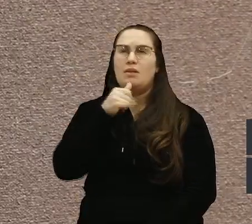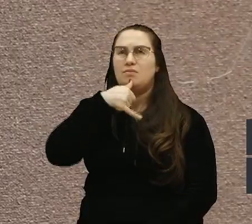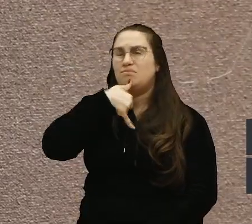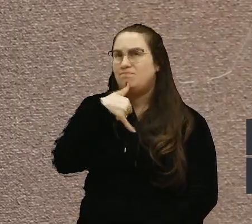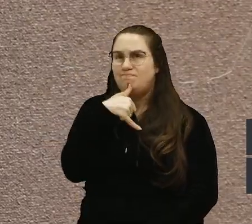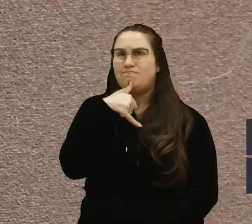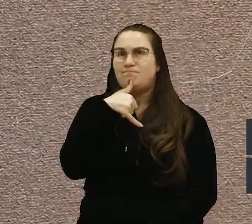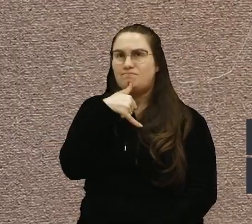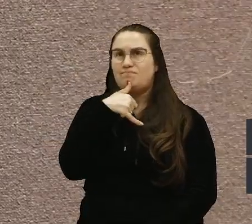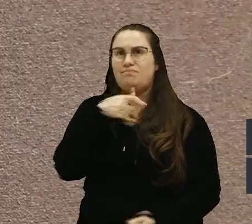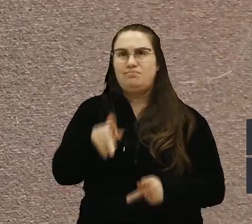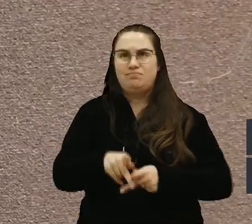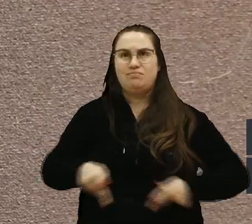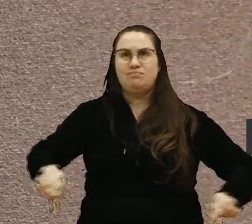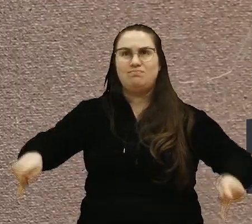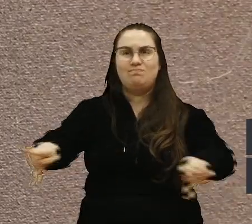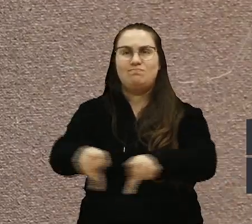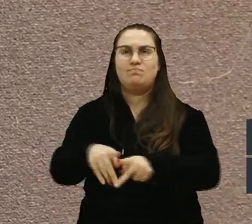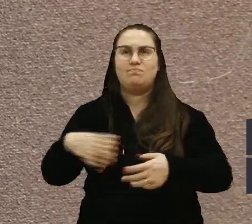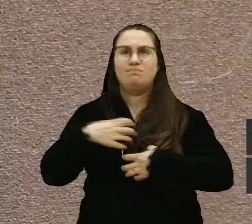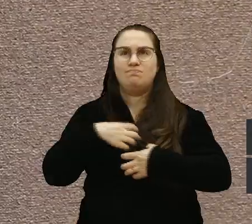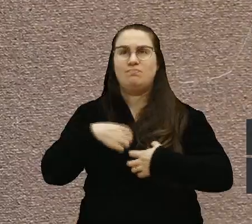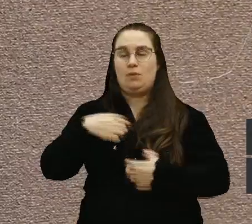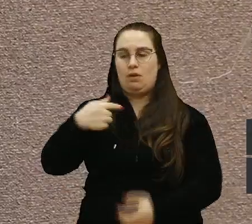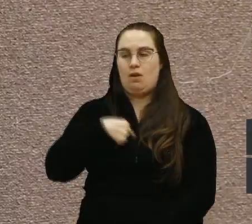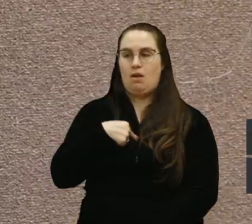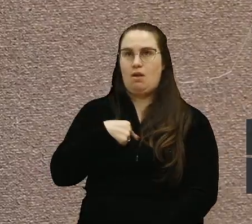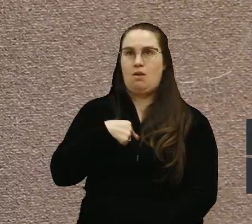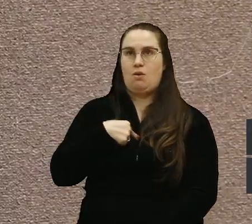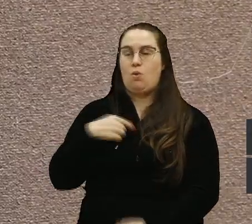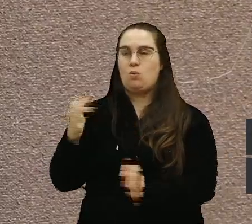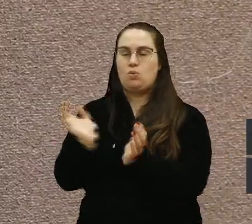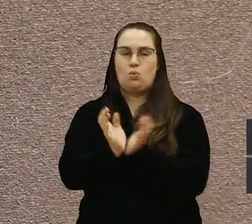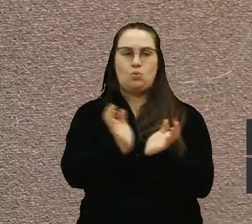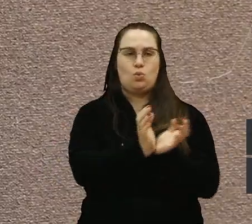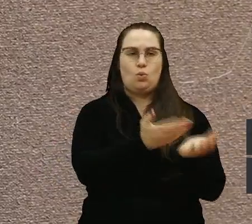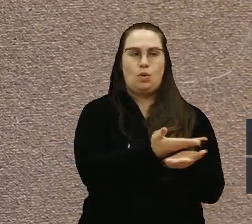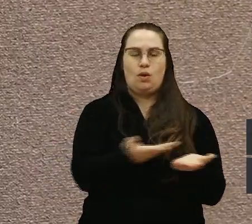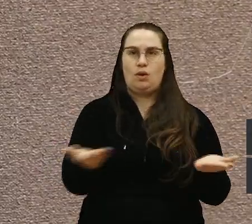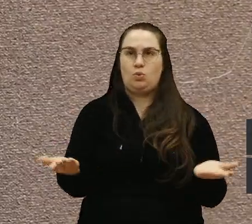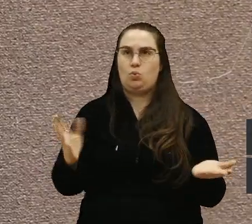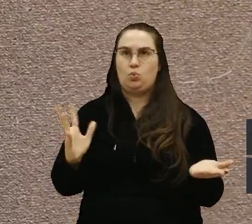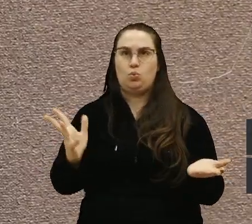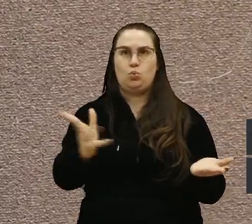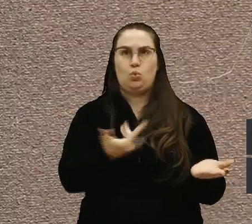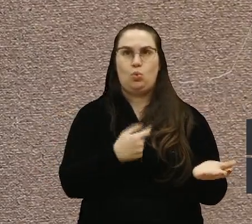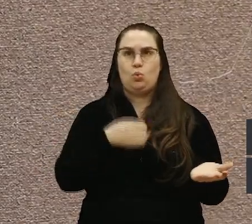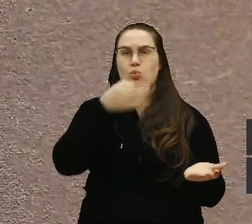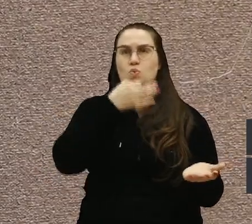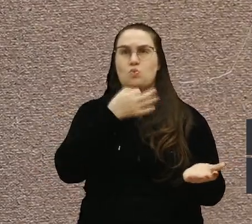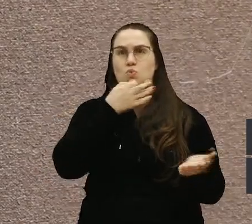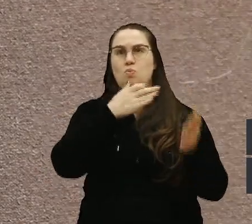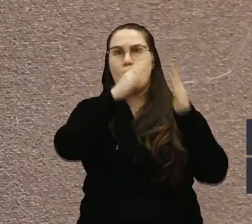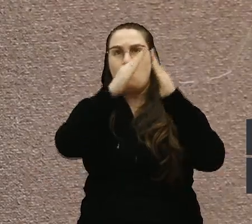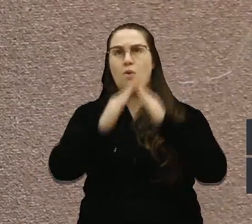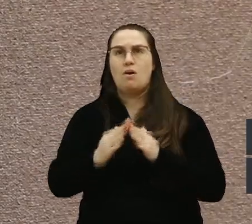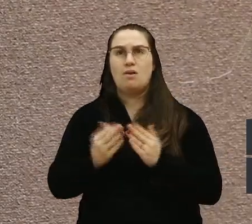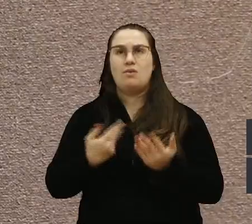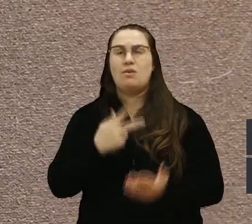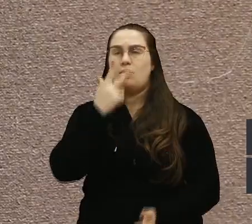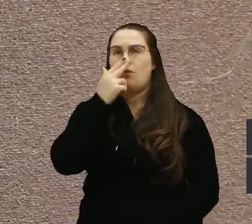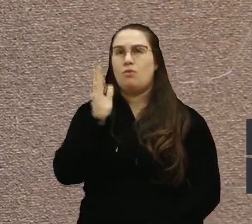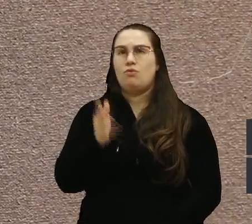Infelizmente, é a população que sente, sou eu, são os nobres colegas, todos que estão no município de Caxias do Sul. Como eu já